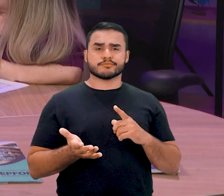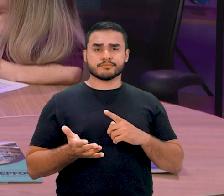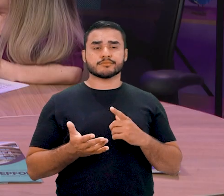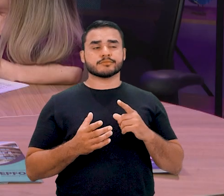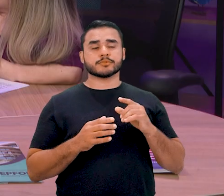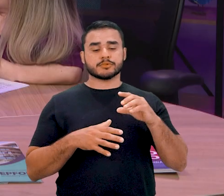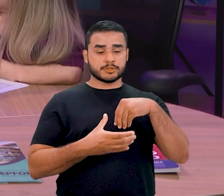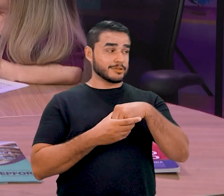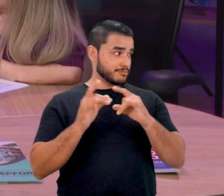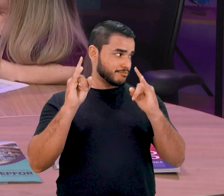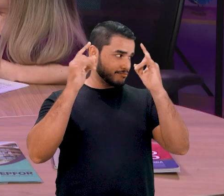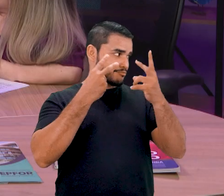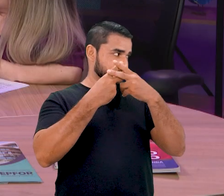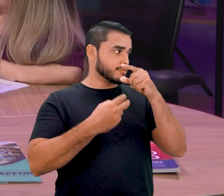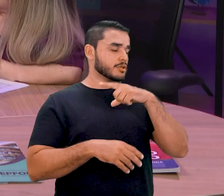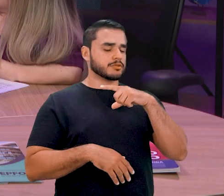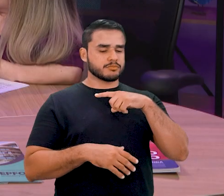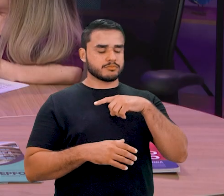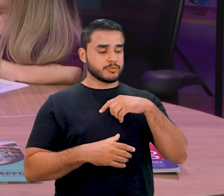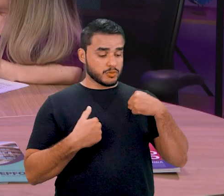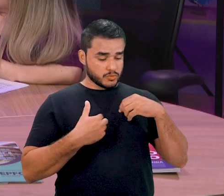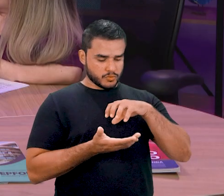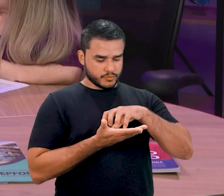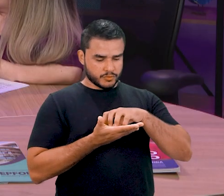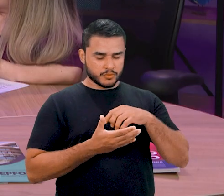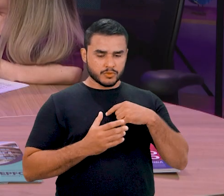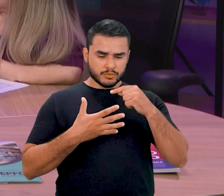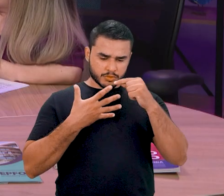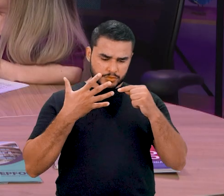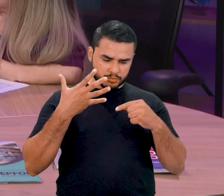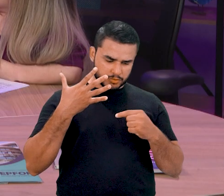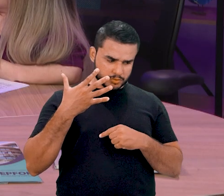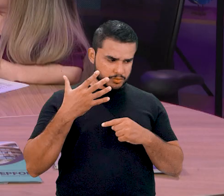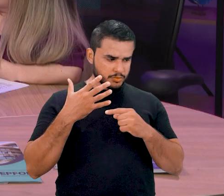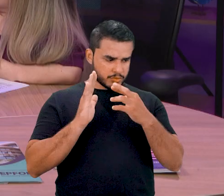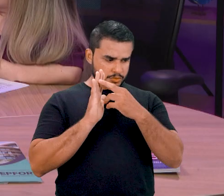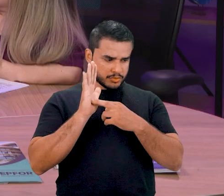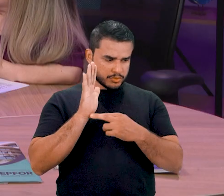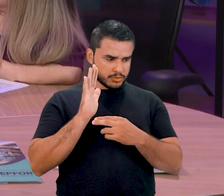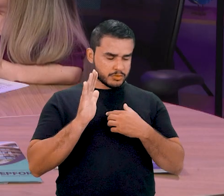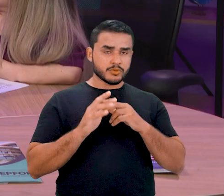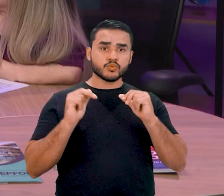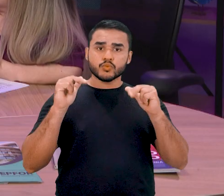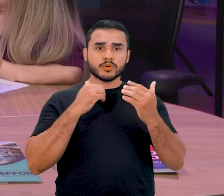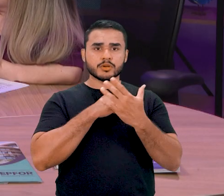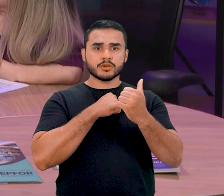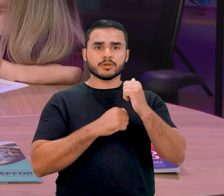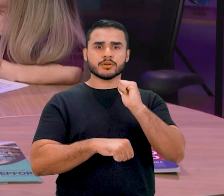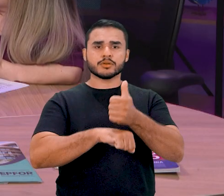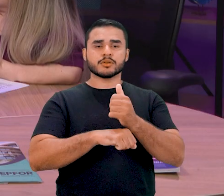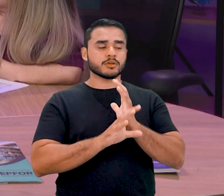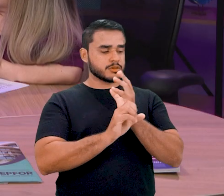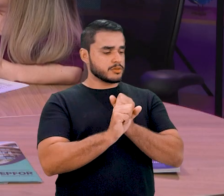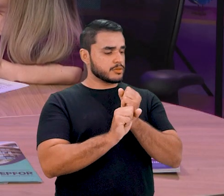seleções internas e eu, mesmo preenchendo todos os requisitos, nunca fui chamada para assumir cargo nenhum. Eu passei 8